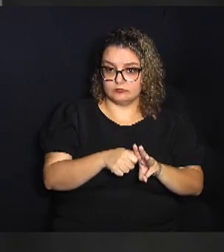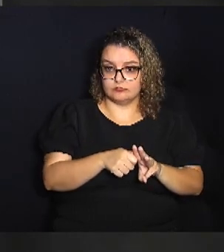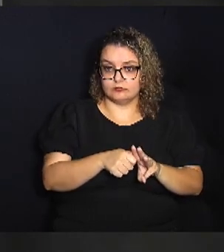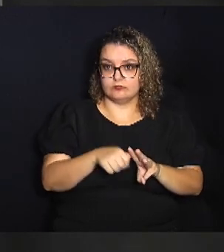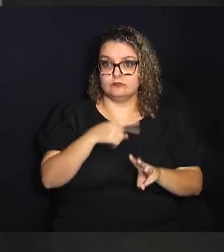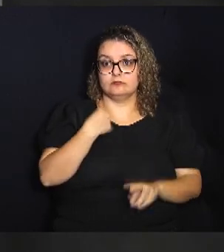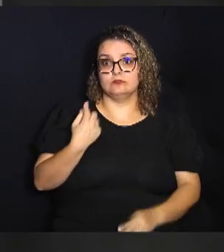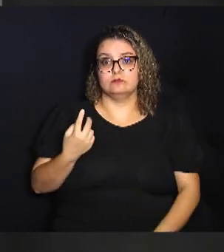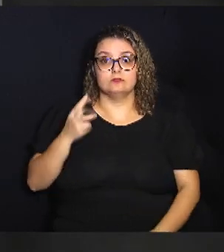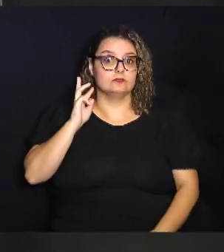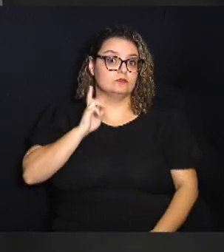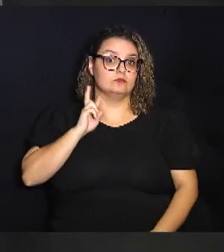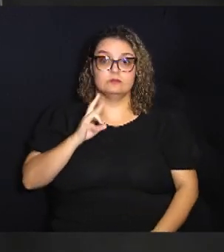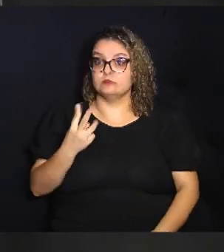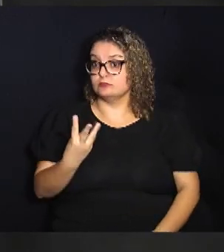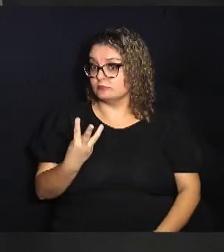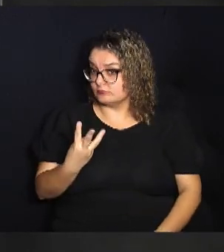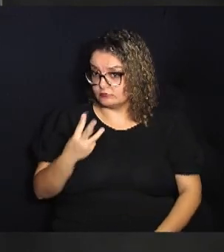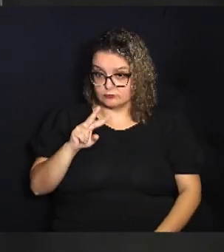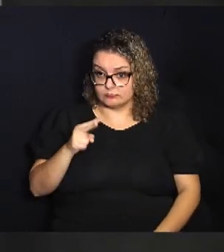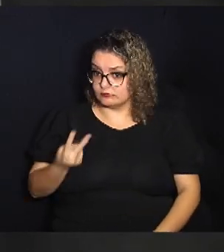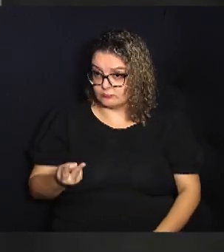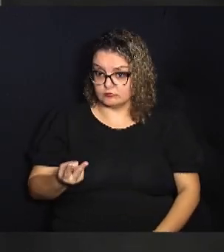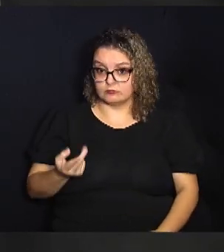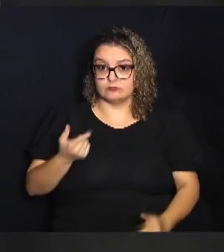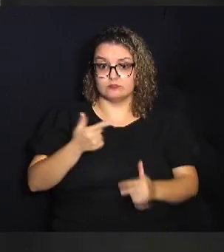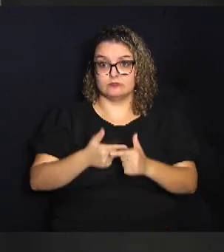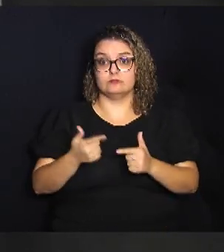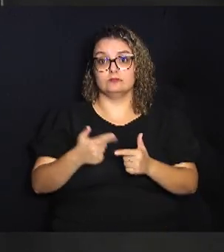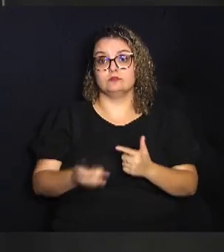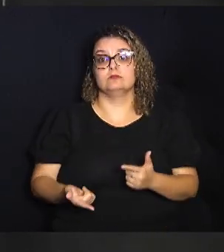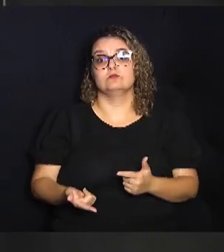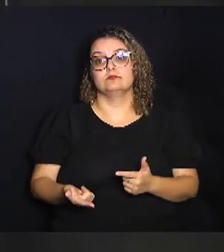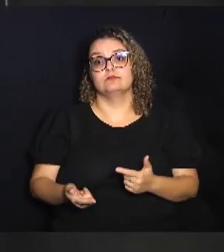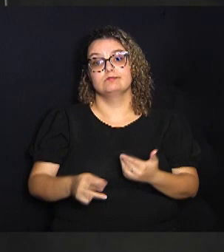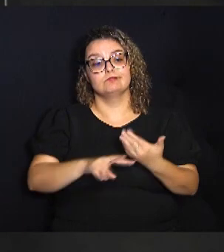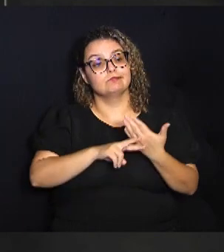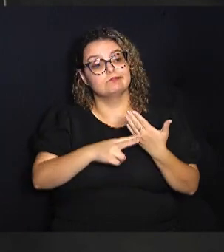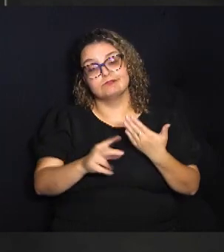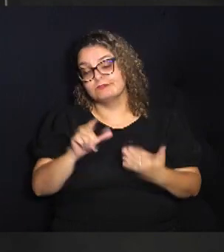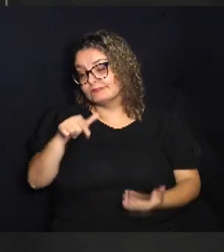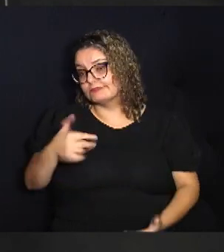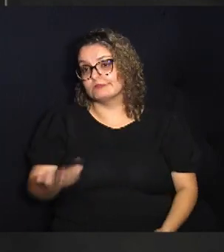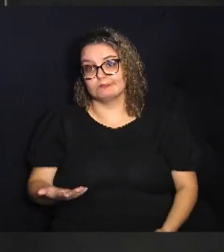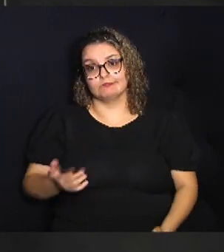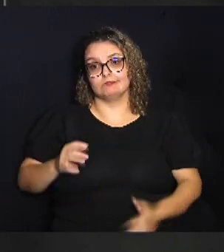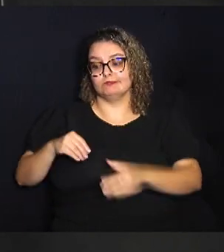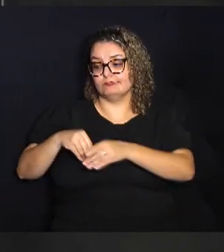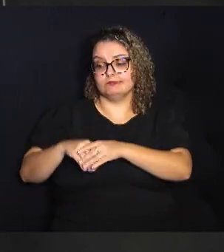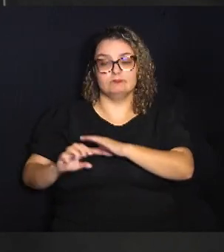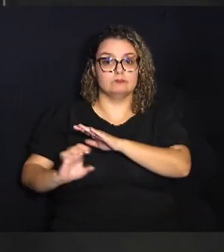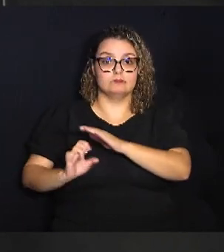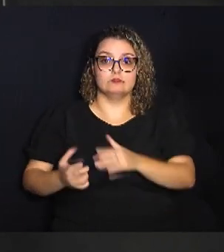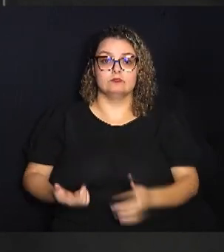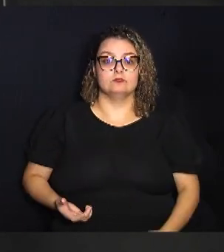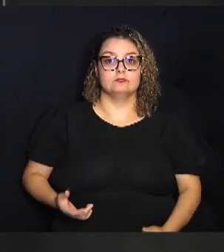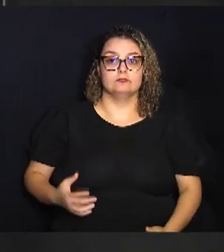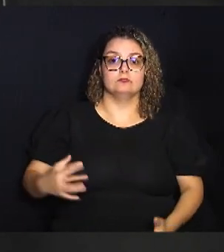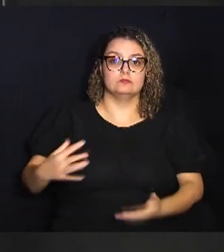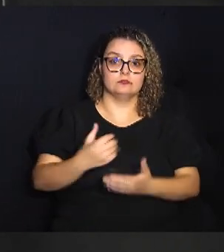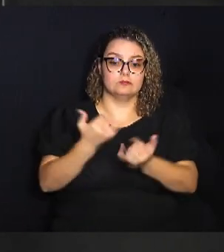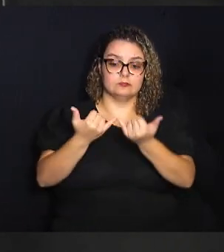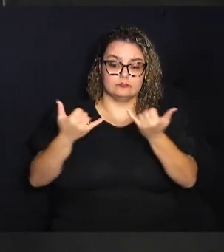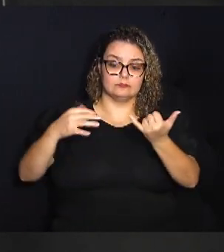vítima 3 vezes. E o problema é o transtorno que isso causa numa Sim. empresa, porque roubam os cabos